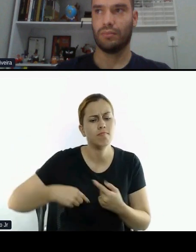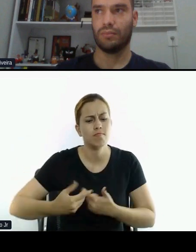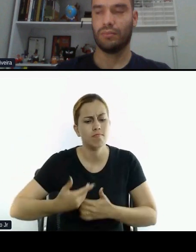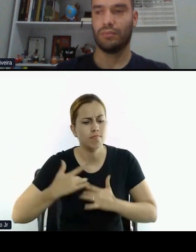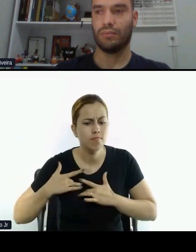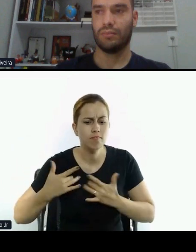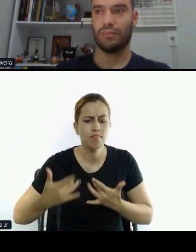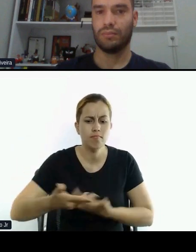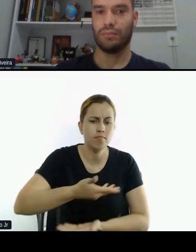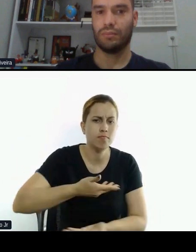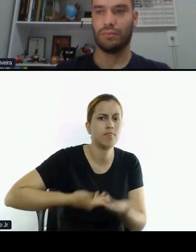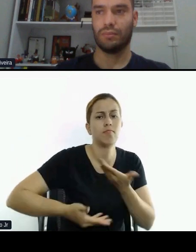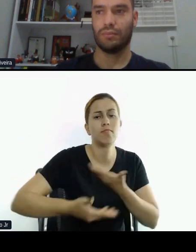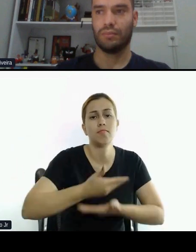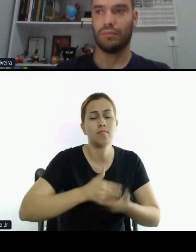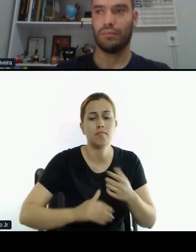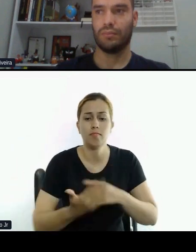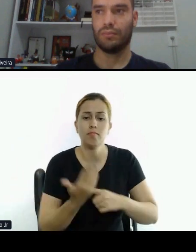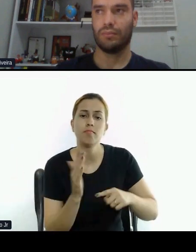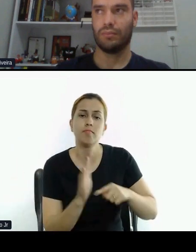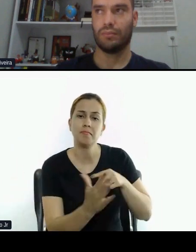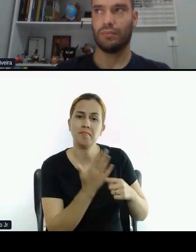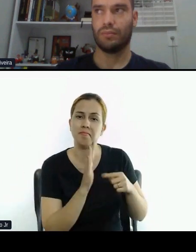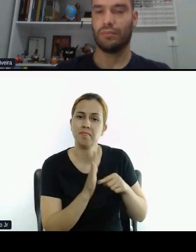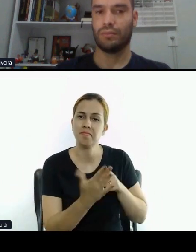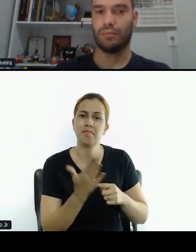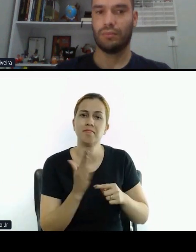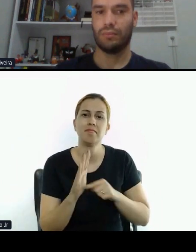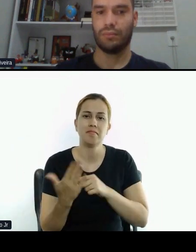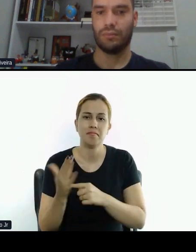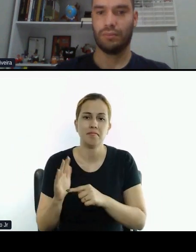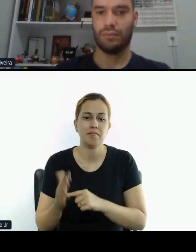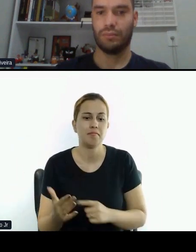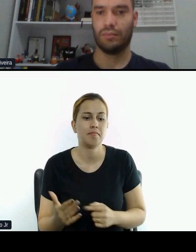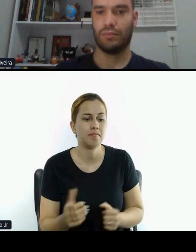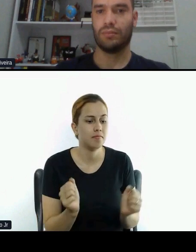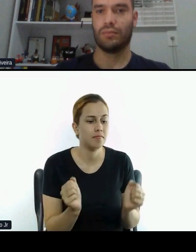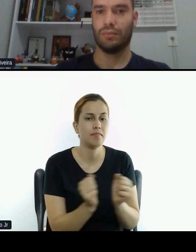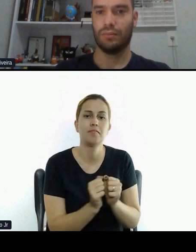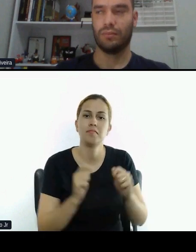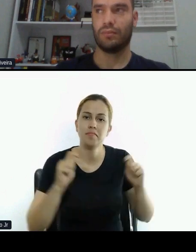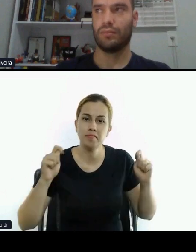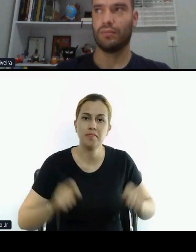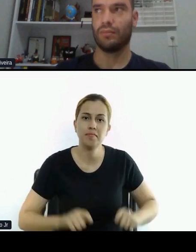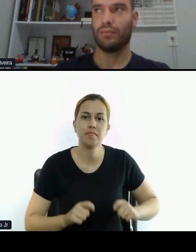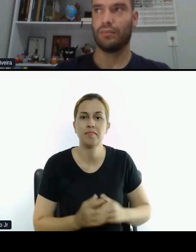puder nos ajudar nessa construção aí, né?